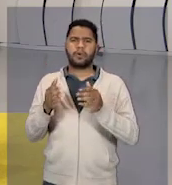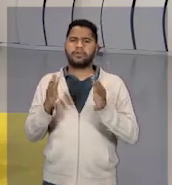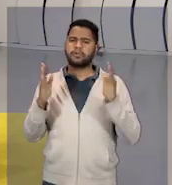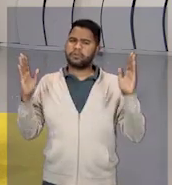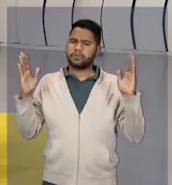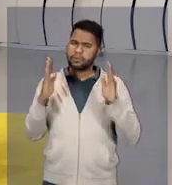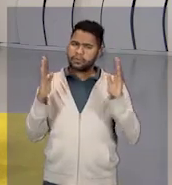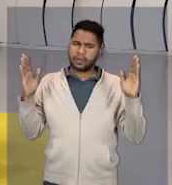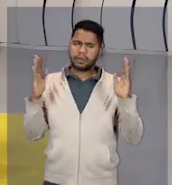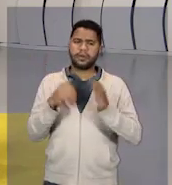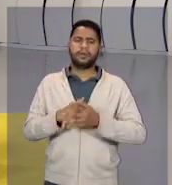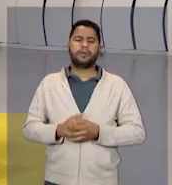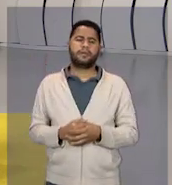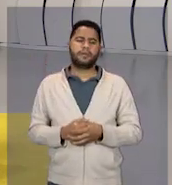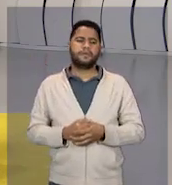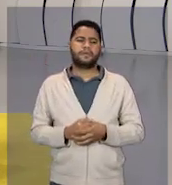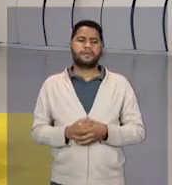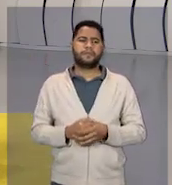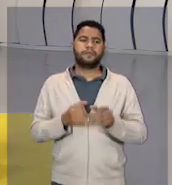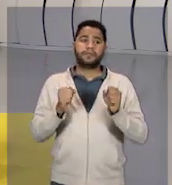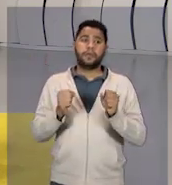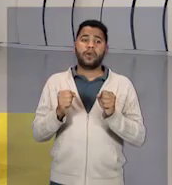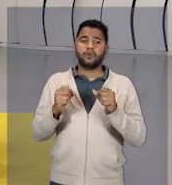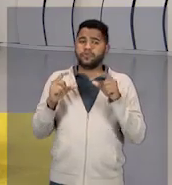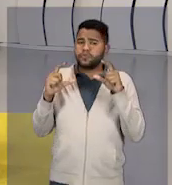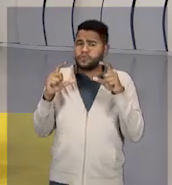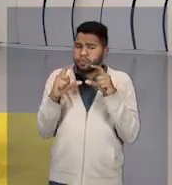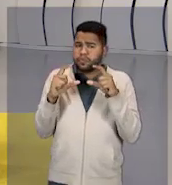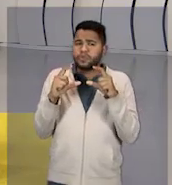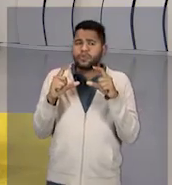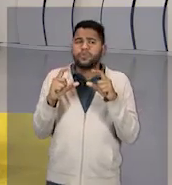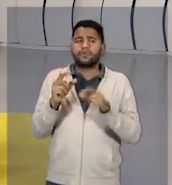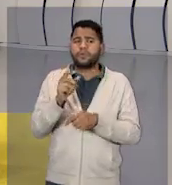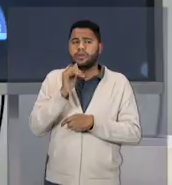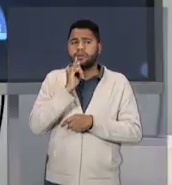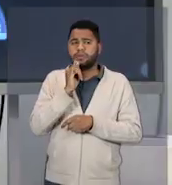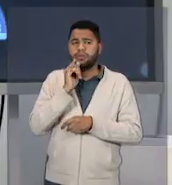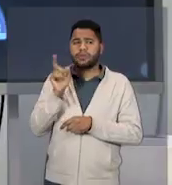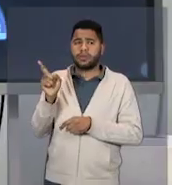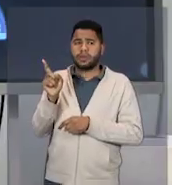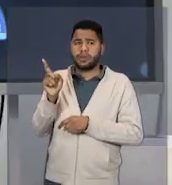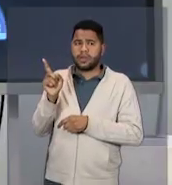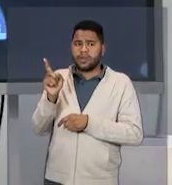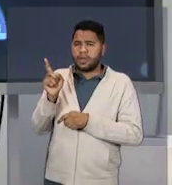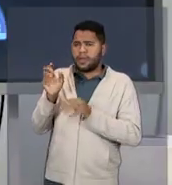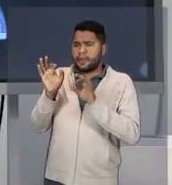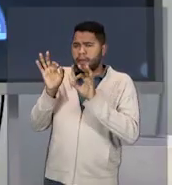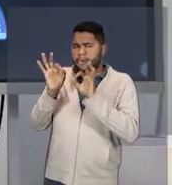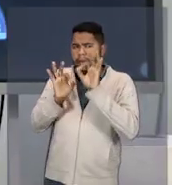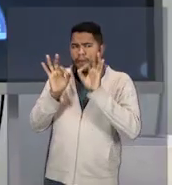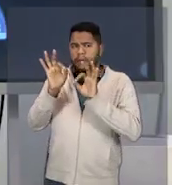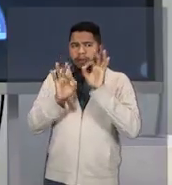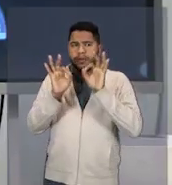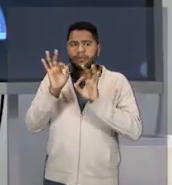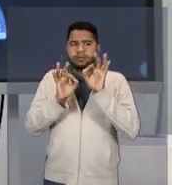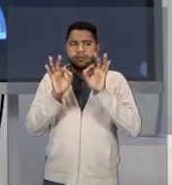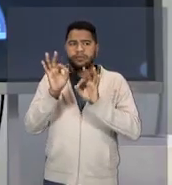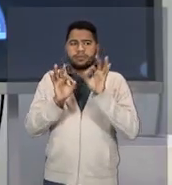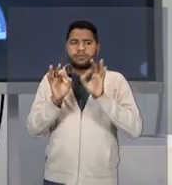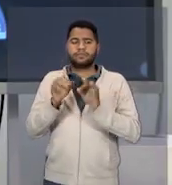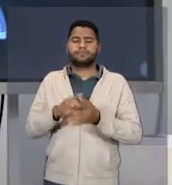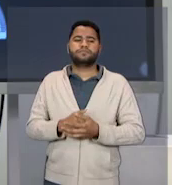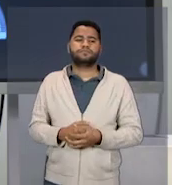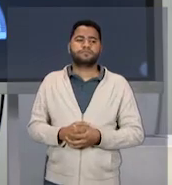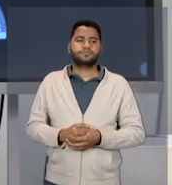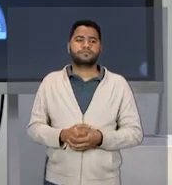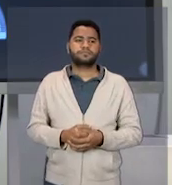ser com um pequenininho desse. Se eu coloco na mesma posição aqui, ó, vou mostrar para